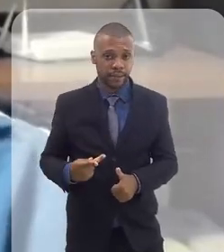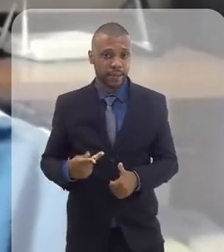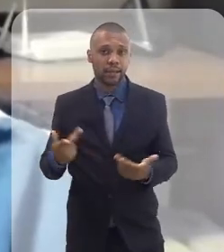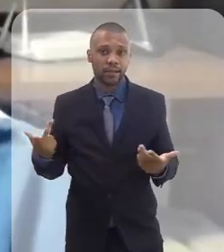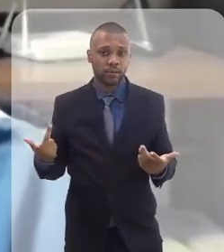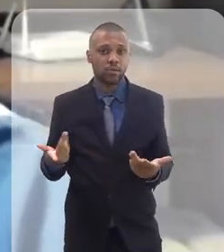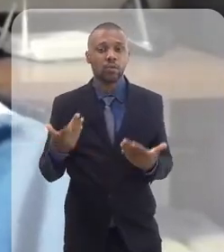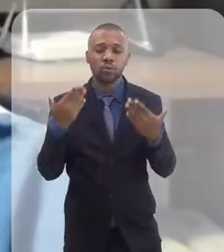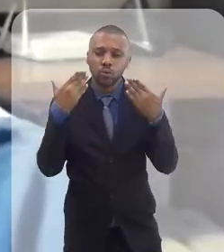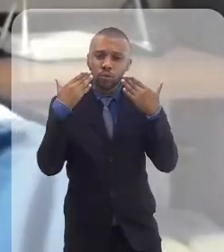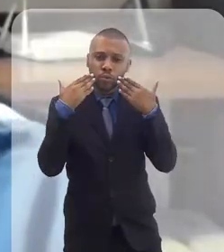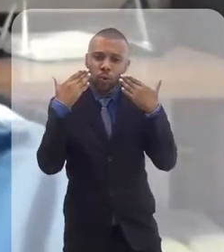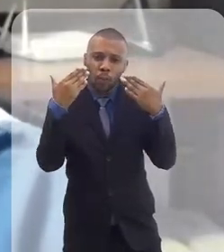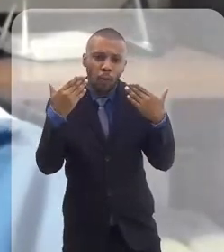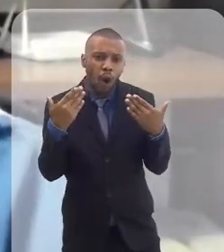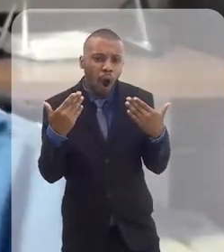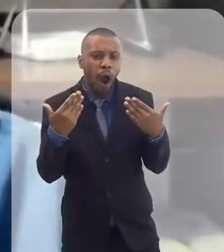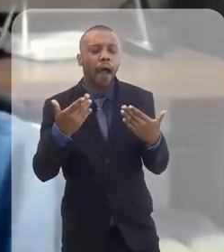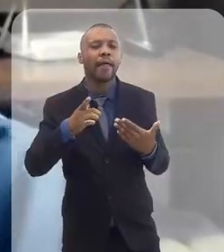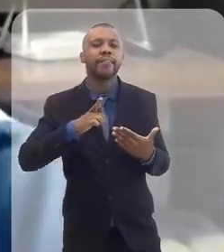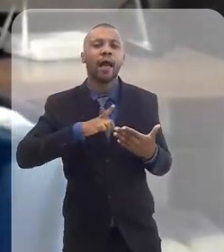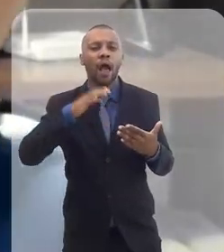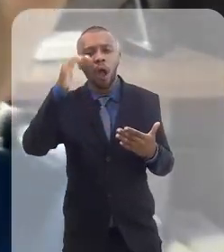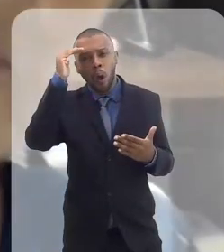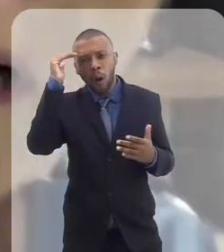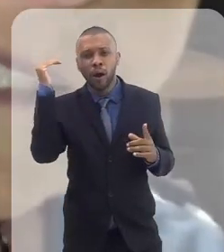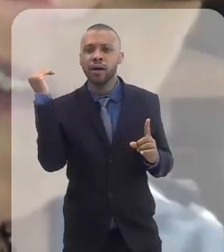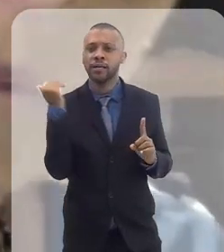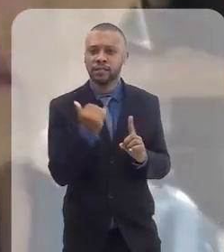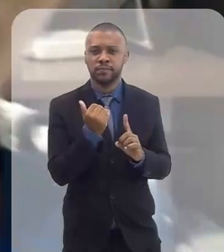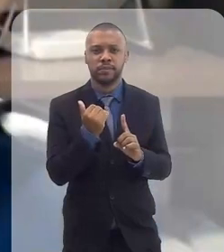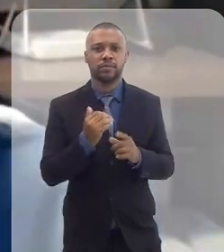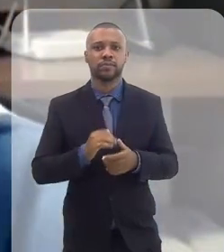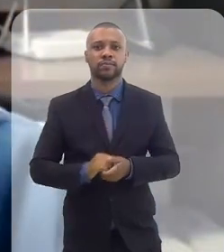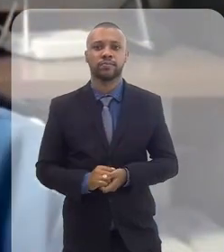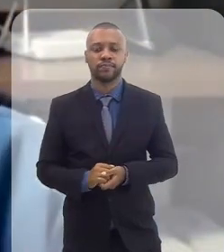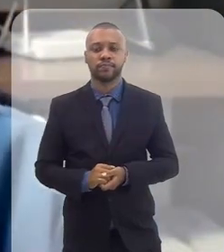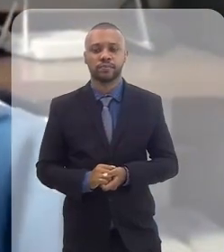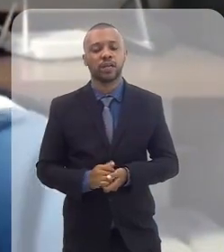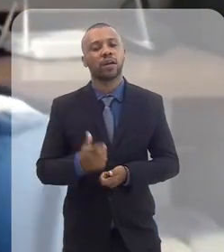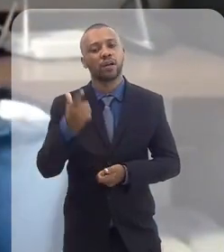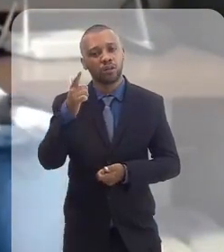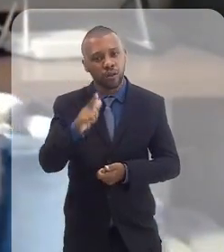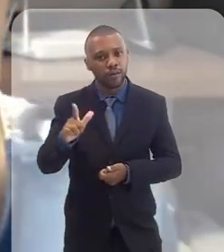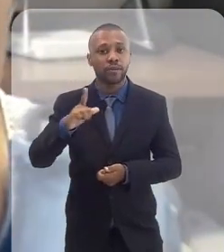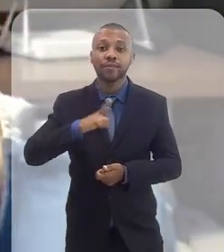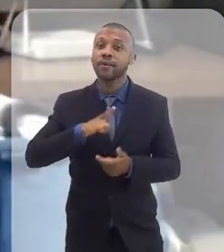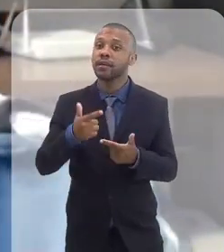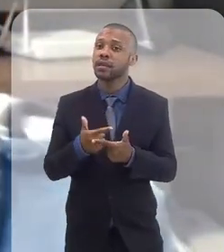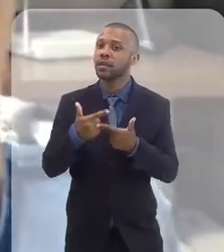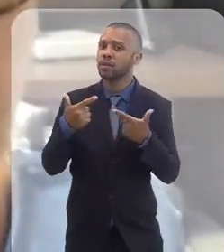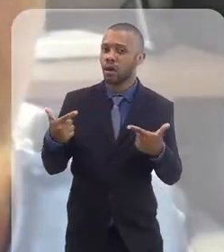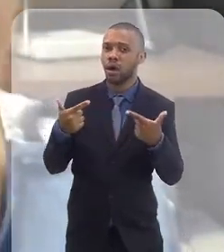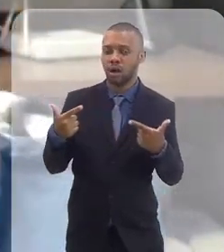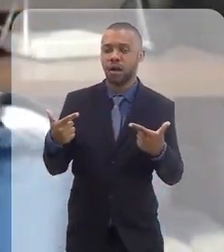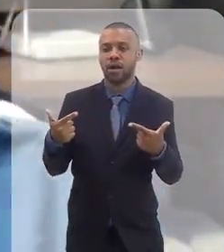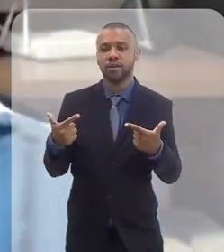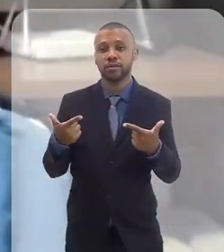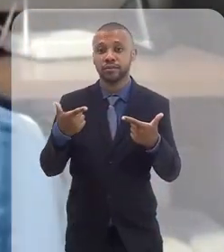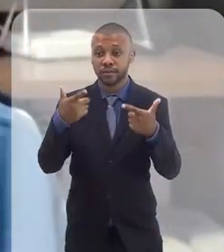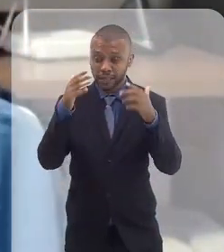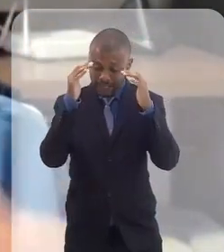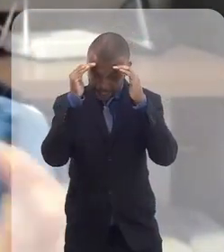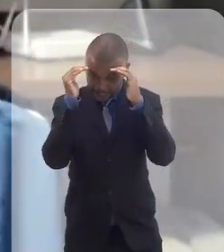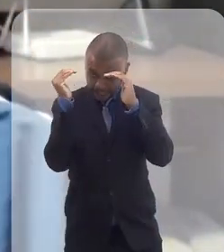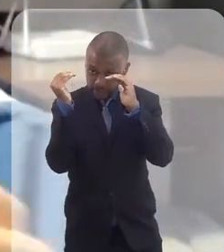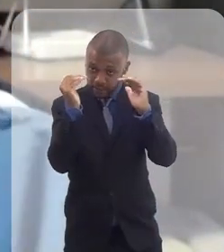mulher presidente. Não mostra, mas isso era um respeito. Eu tive, de novo, mais essa